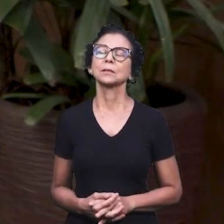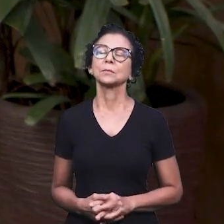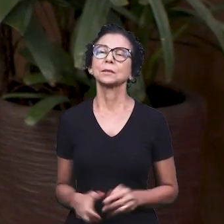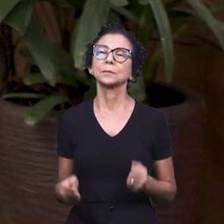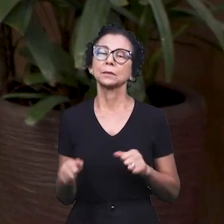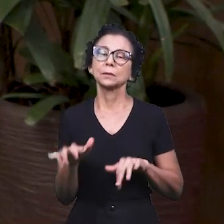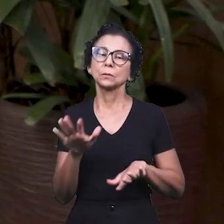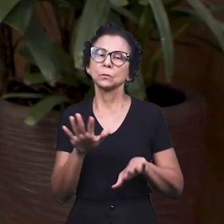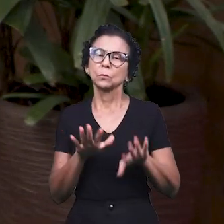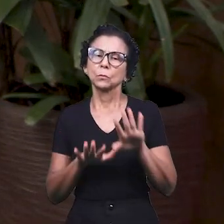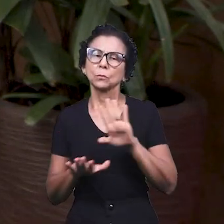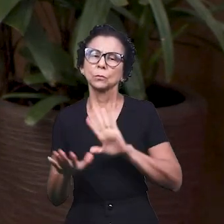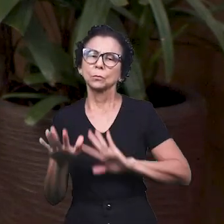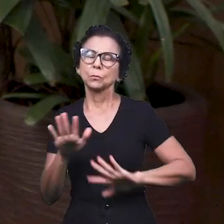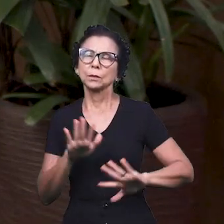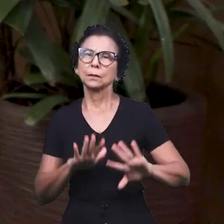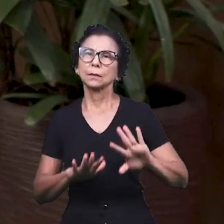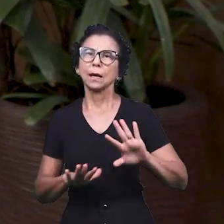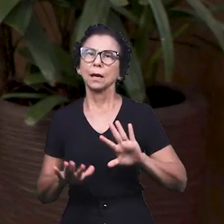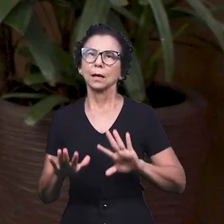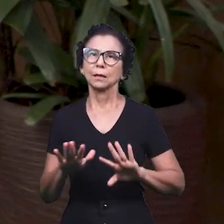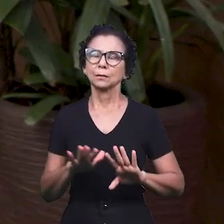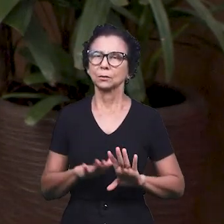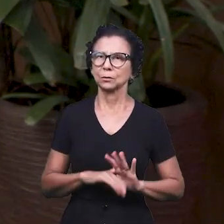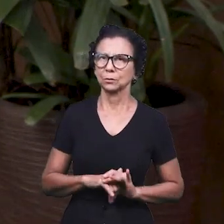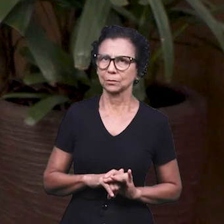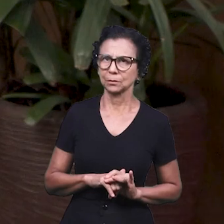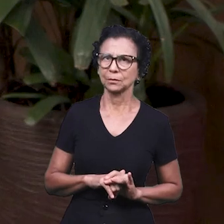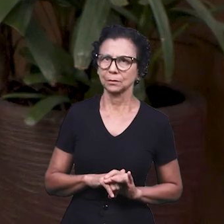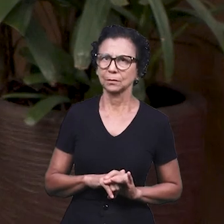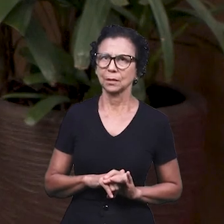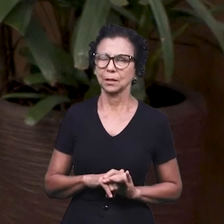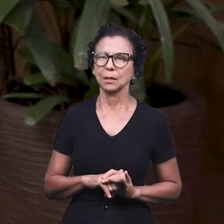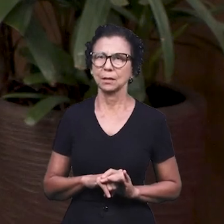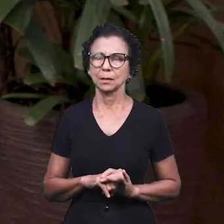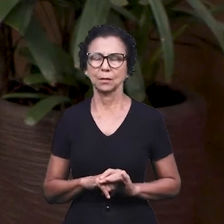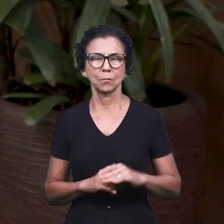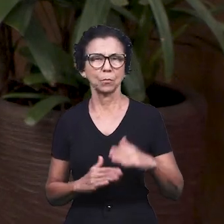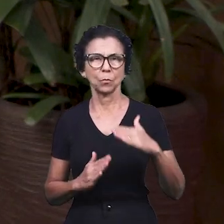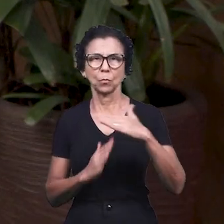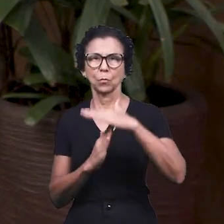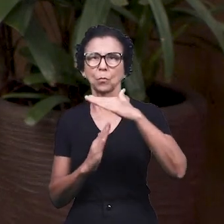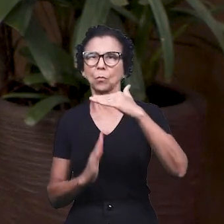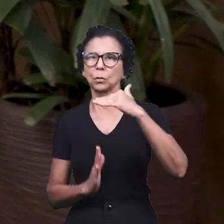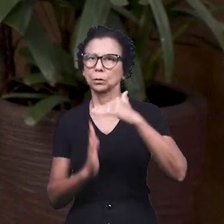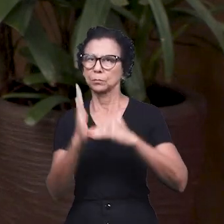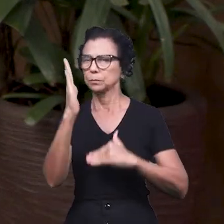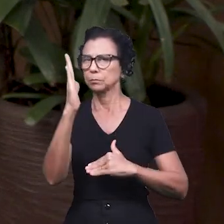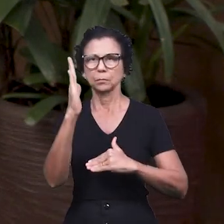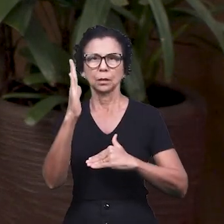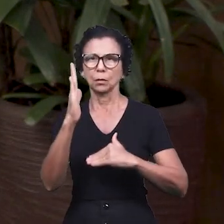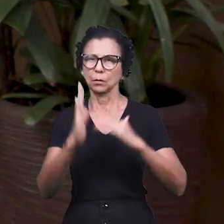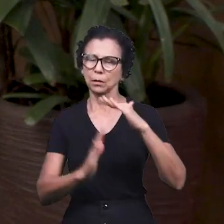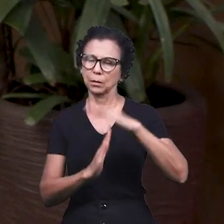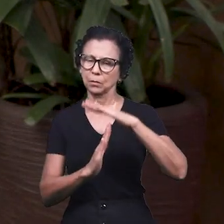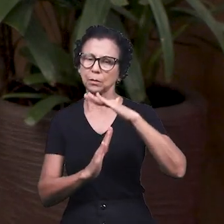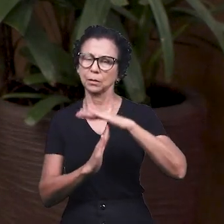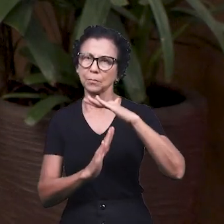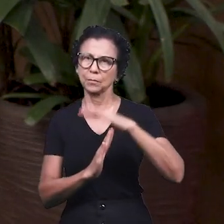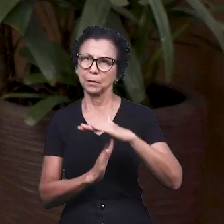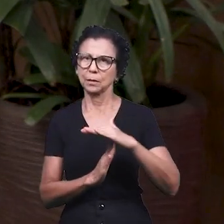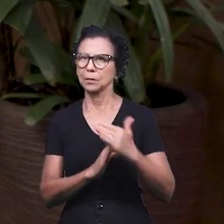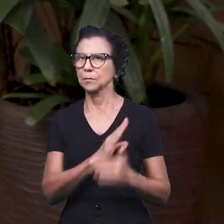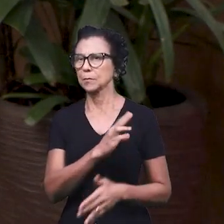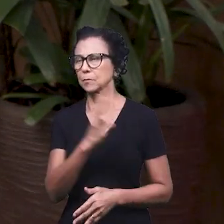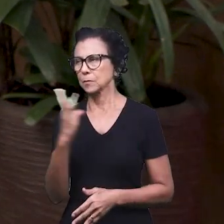com passos certos, não fazendo um negócio fora daquilo que é o limite, né? E isso, imagino que vocês